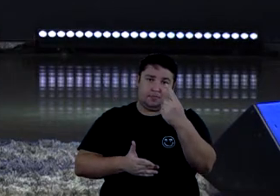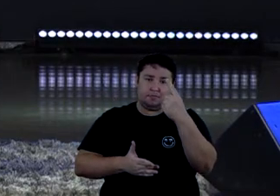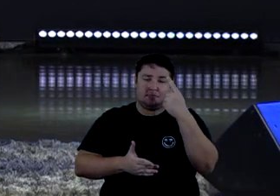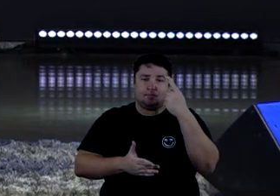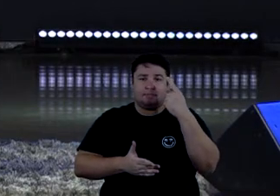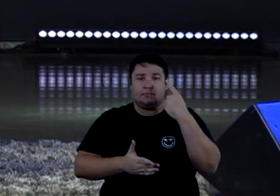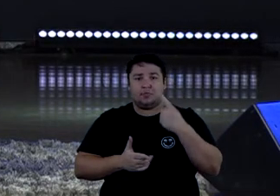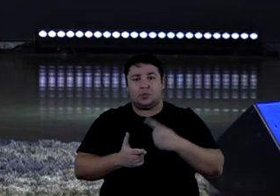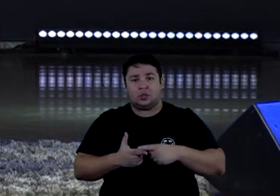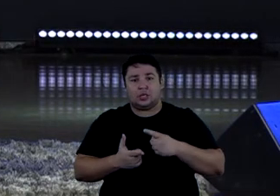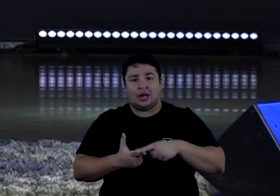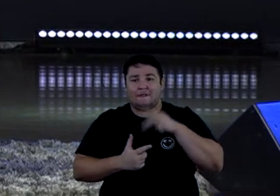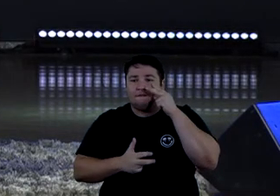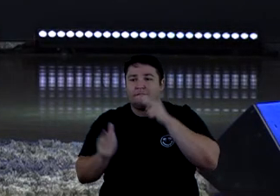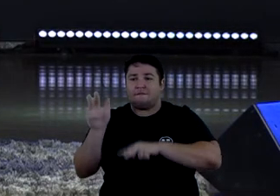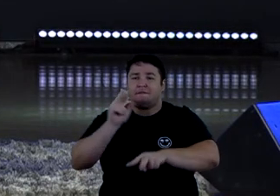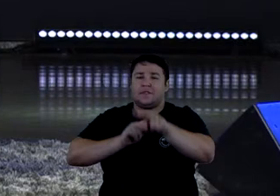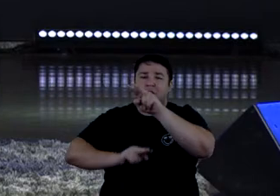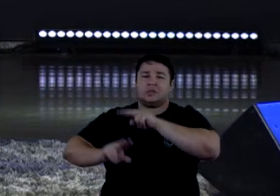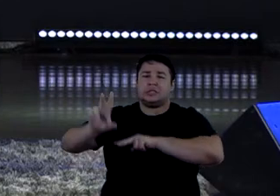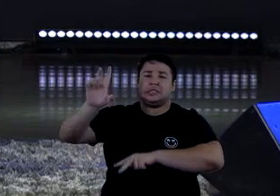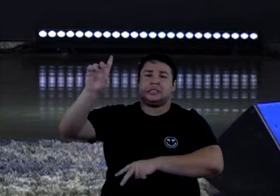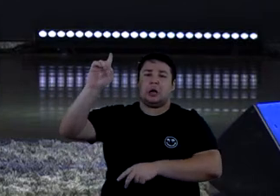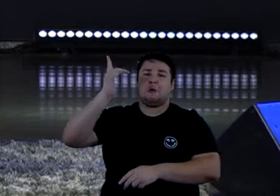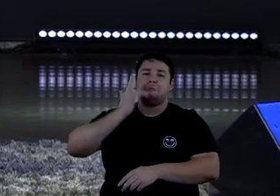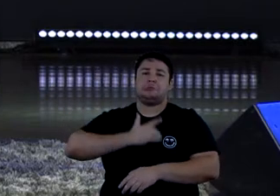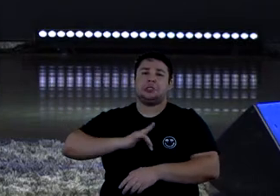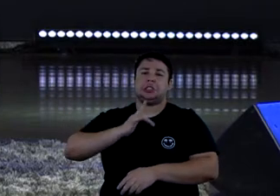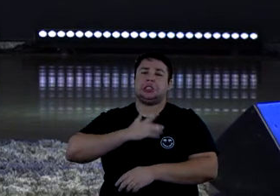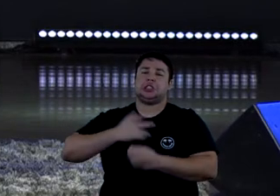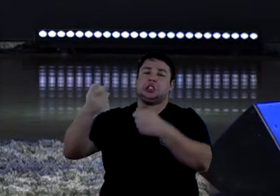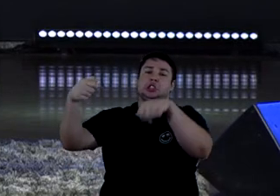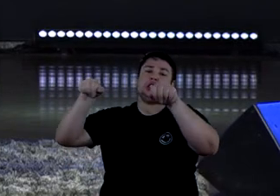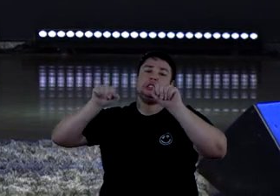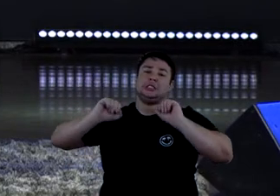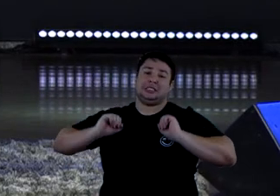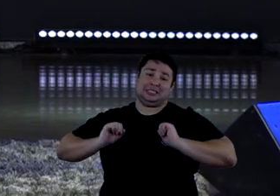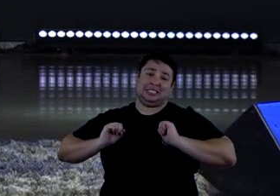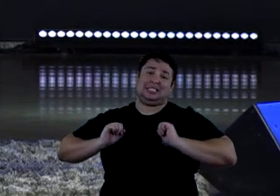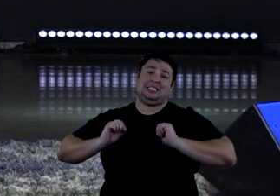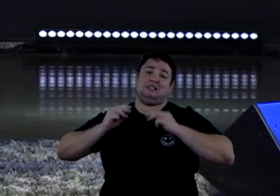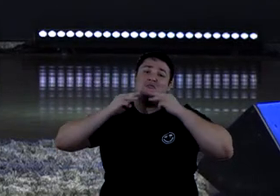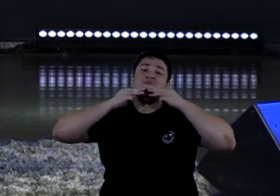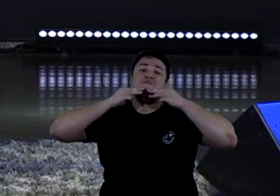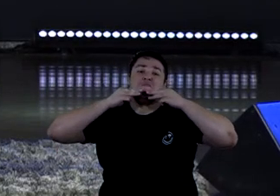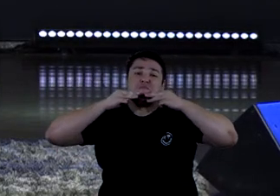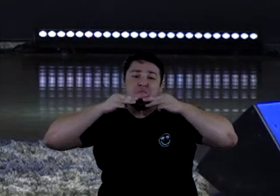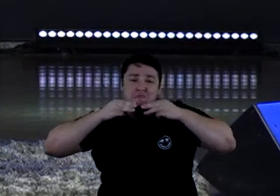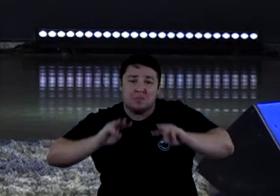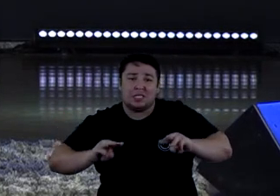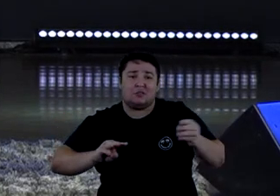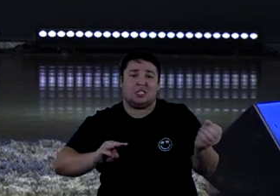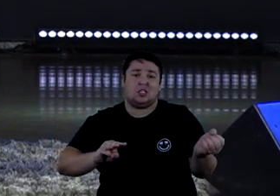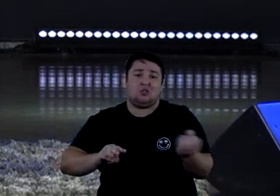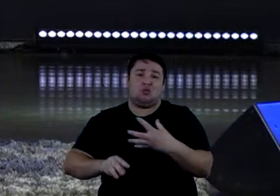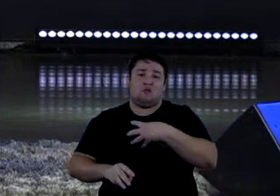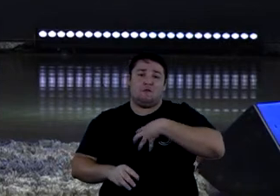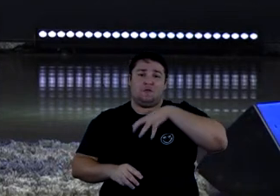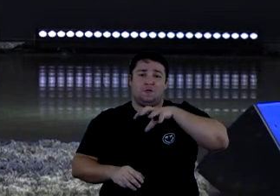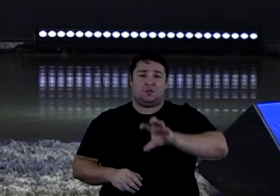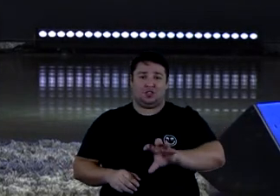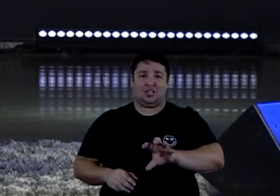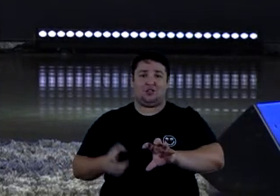Portanto, visto que Deus na sua misericórdia nos deu a tarefa de ministrar nesse novo sistema,